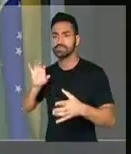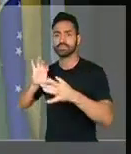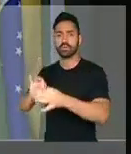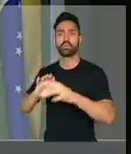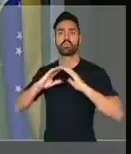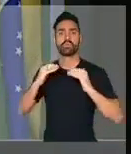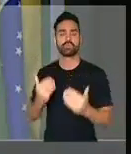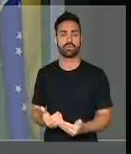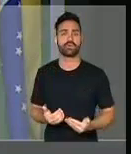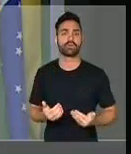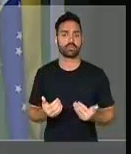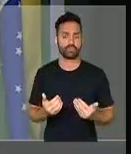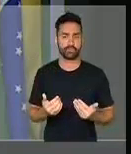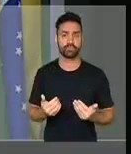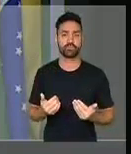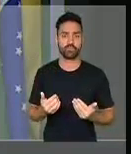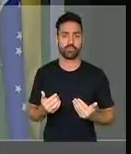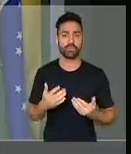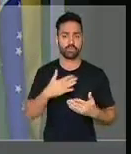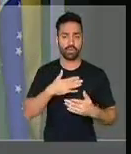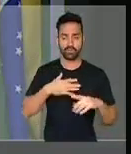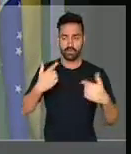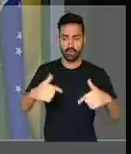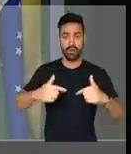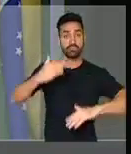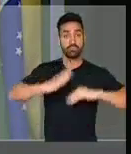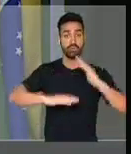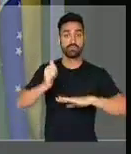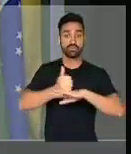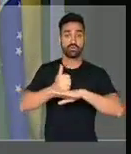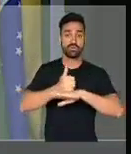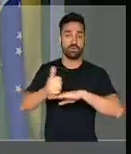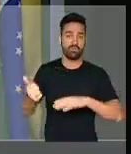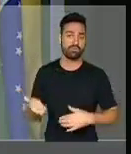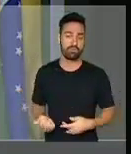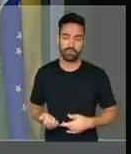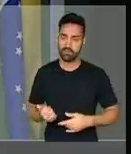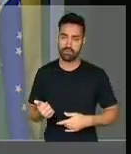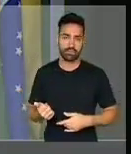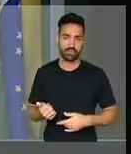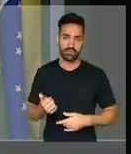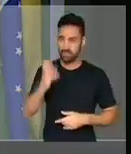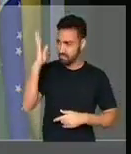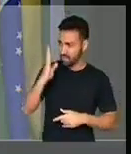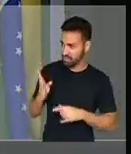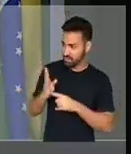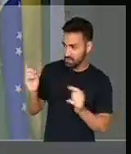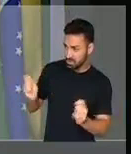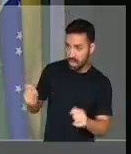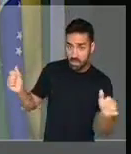associações comunitárias, da minha atividade profissional. Não há como o Brasil ser